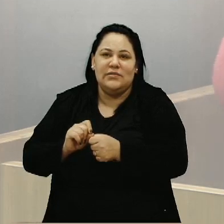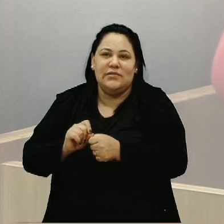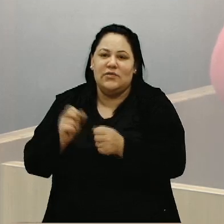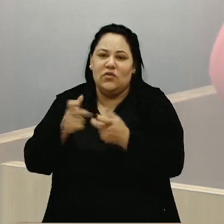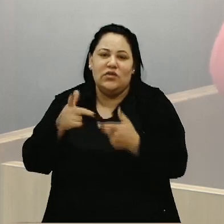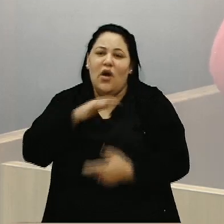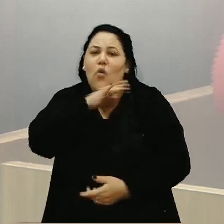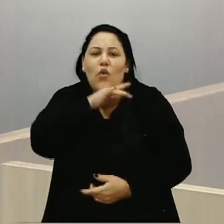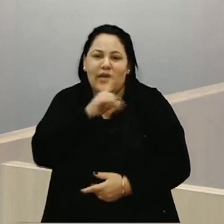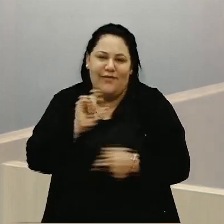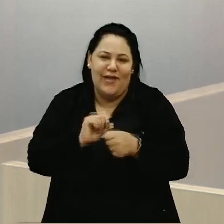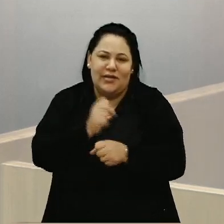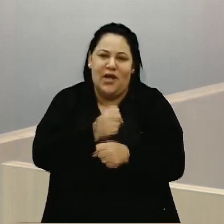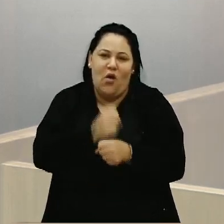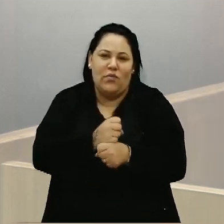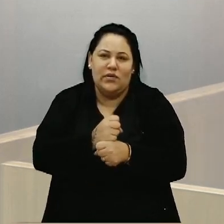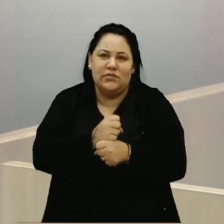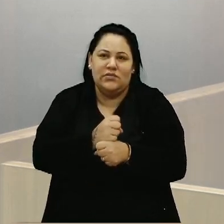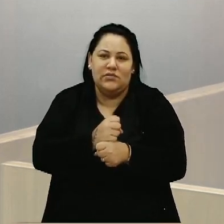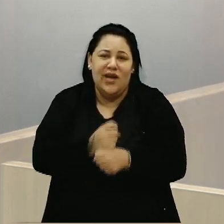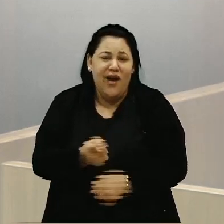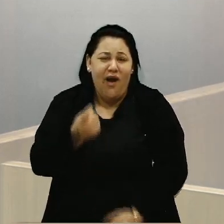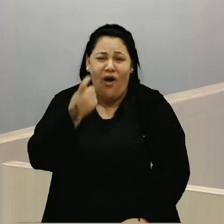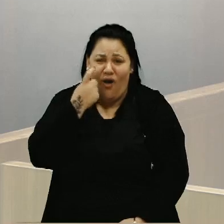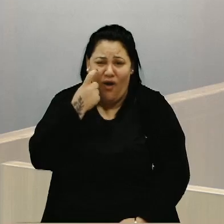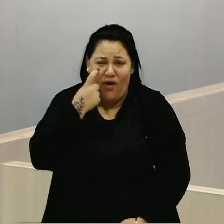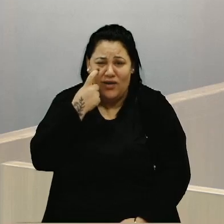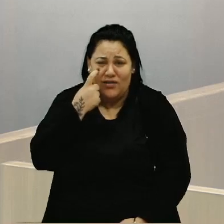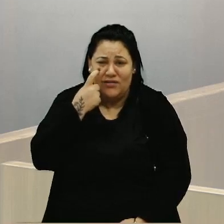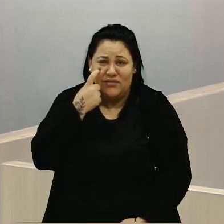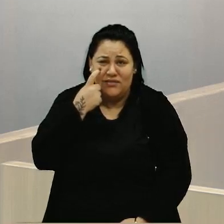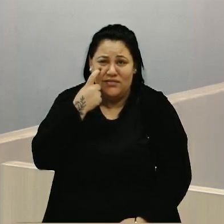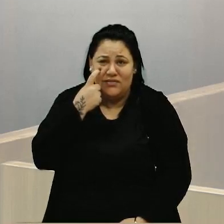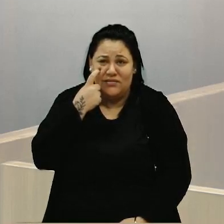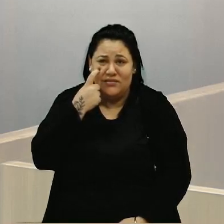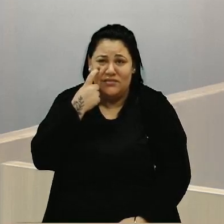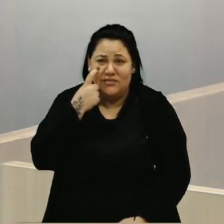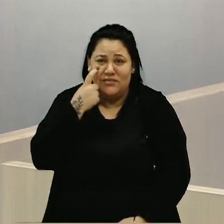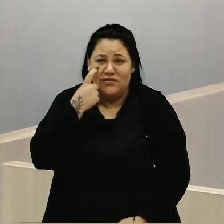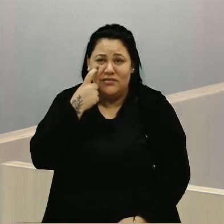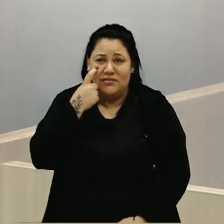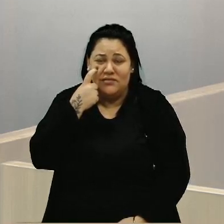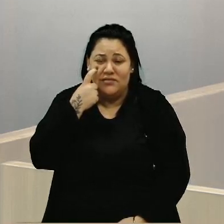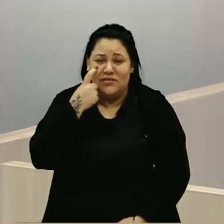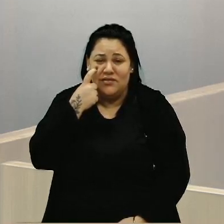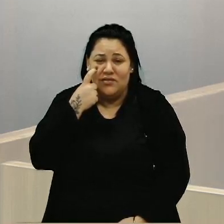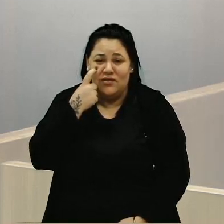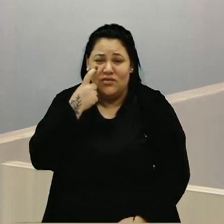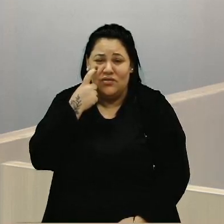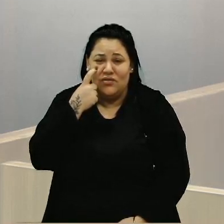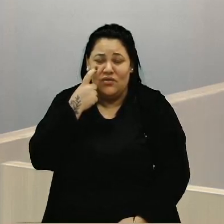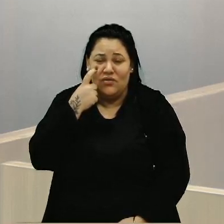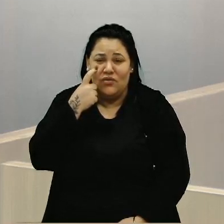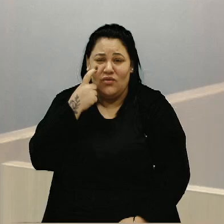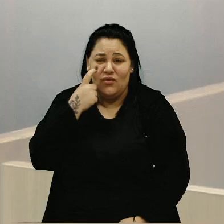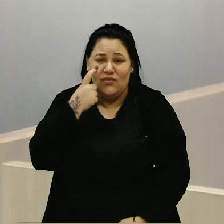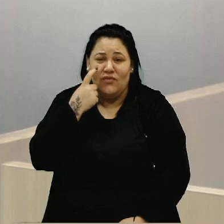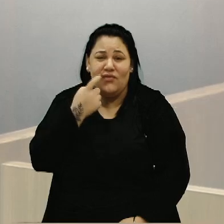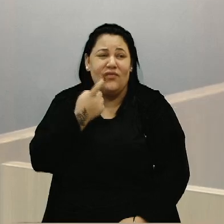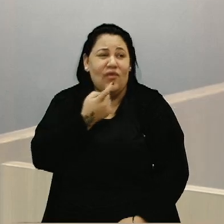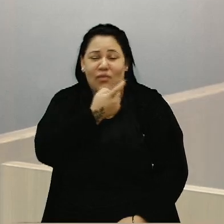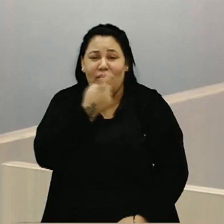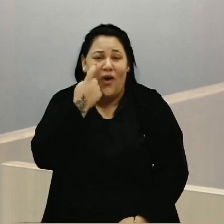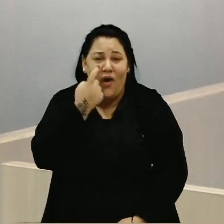lambuzeiras que estão fazendo. Olha o nível baixo, ter como prefeito ter que ir lá numa Rota do Sol, na 122,